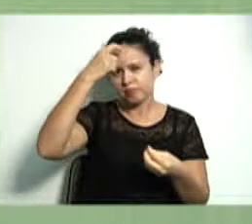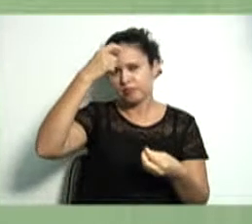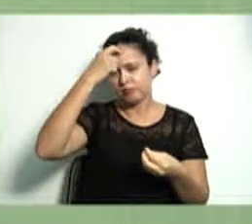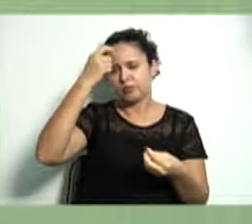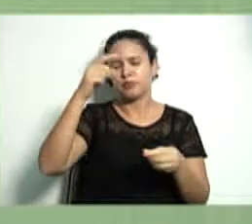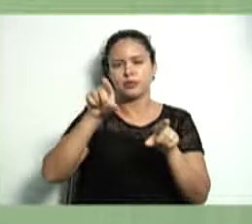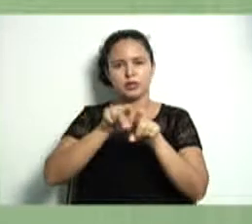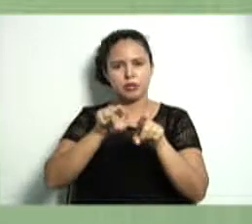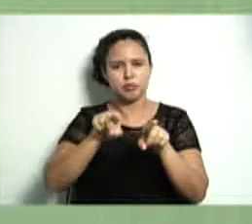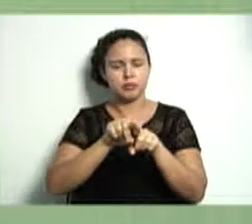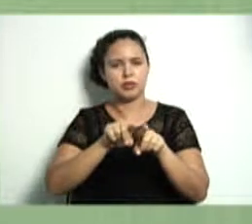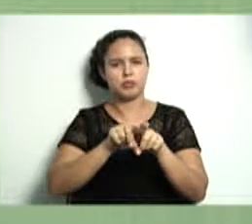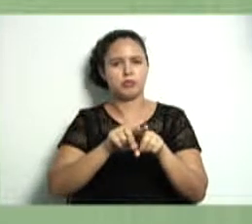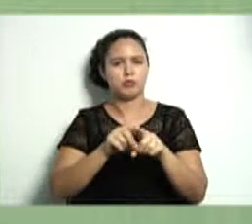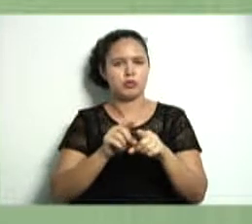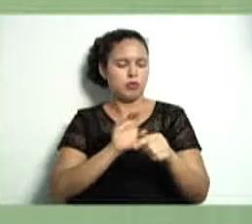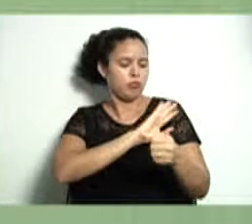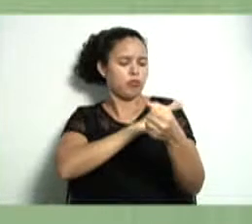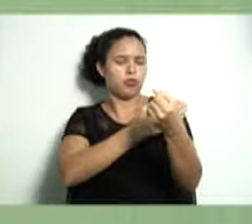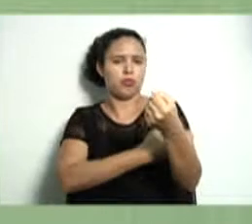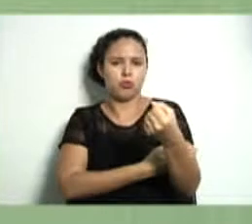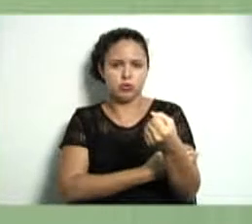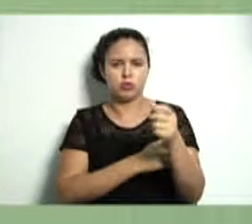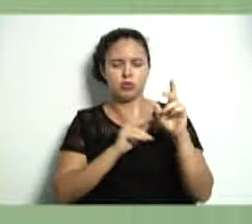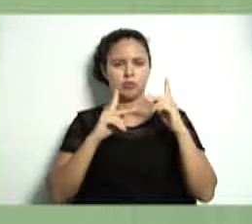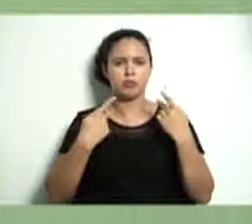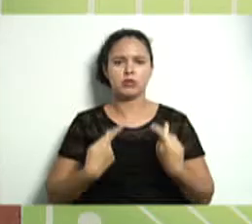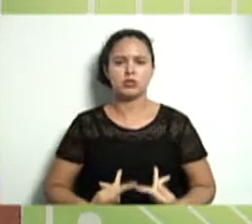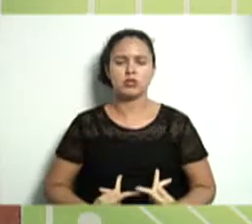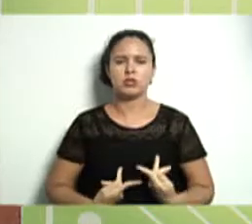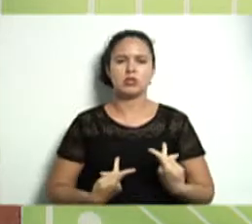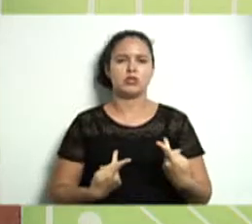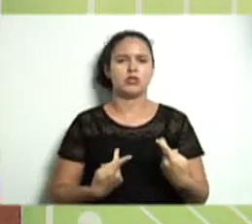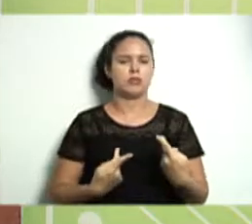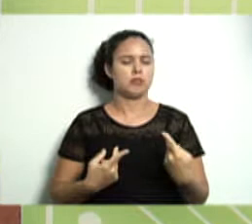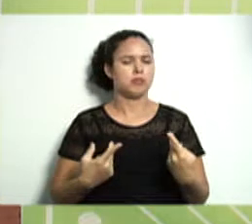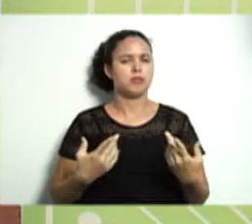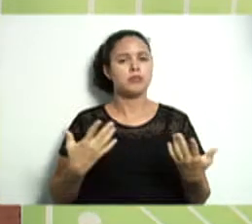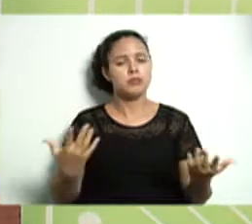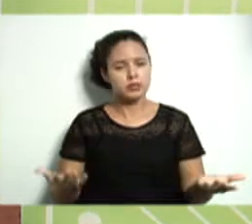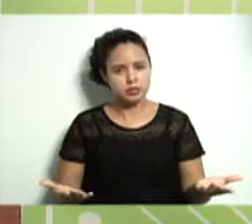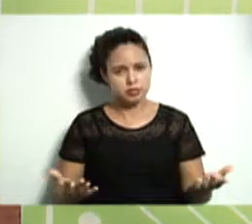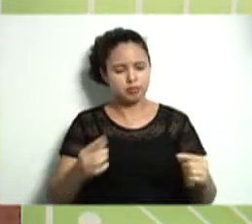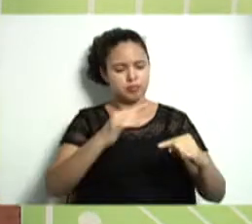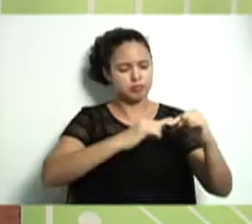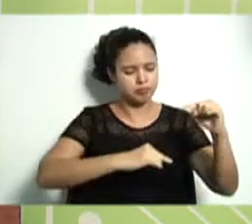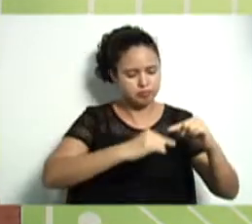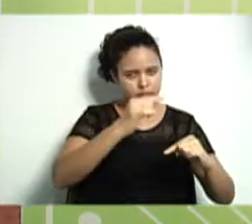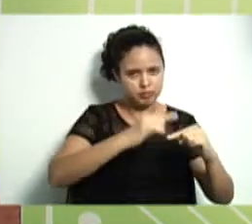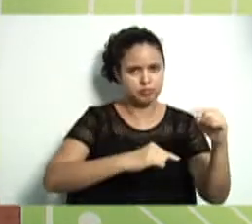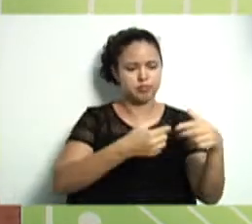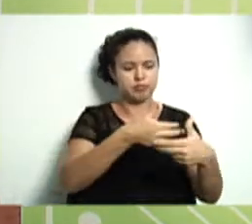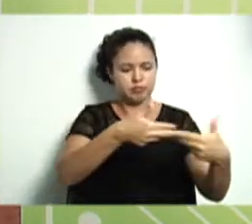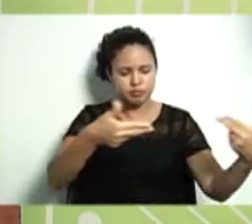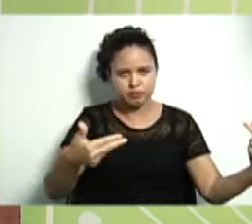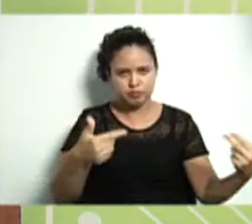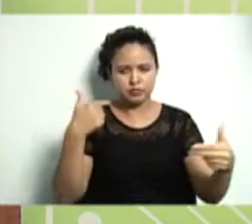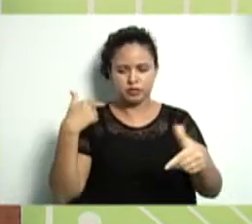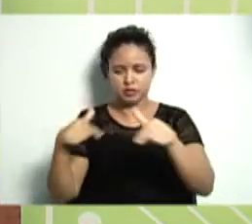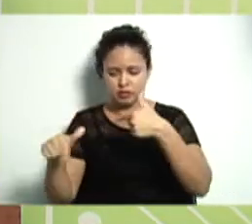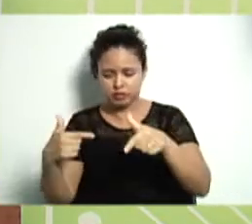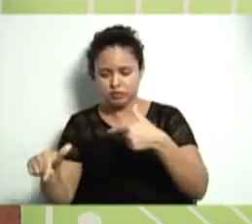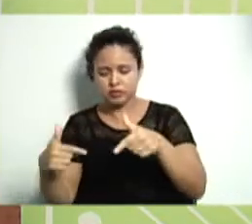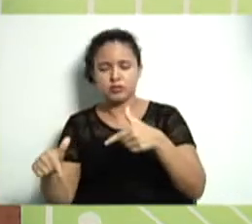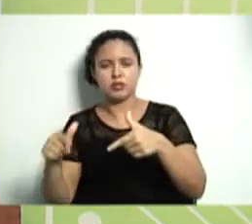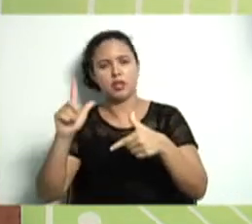vamos lá. Bens e serviços são resultado da atividade do homem. Uma aula